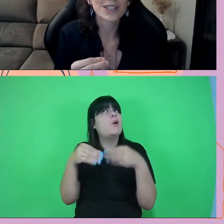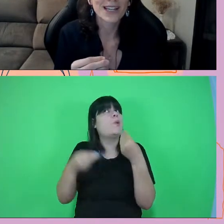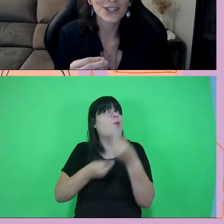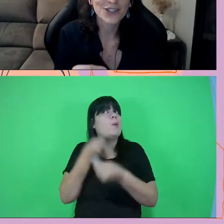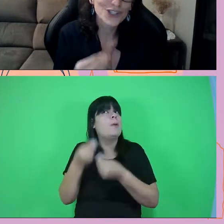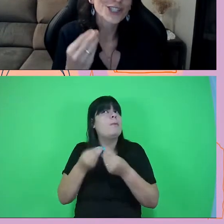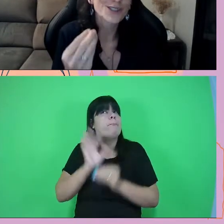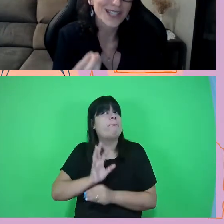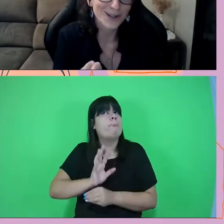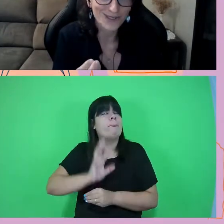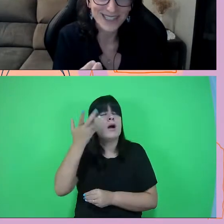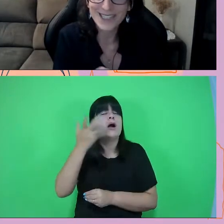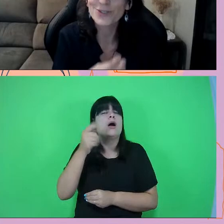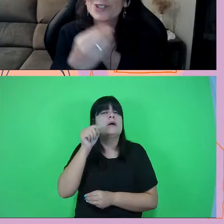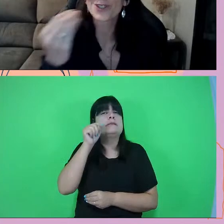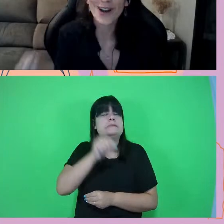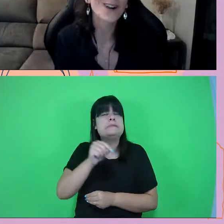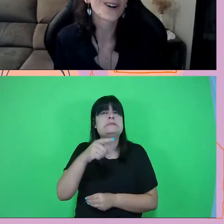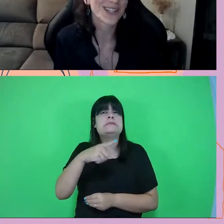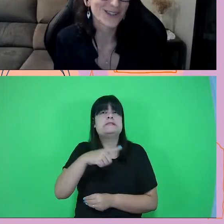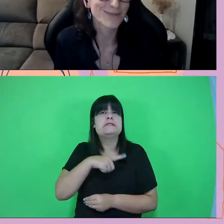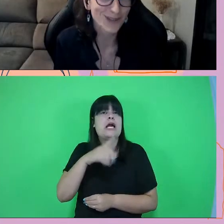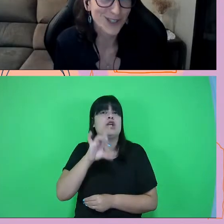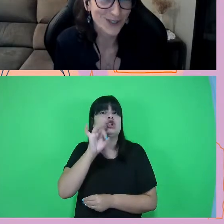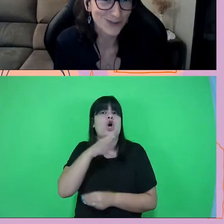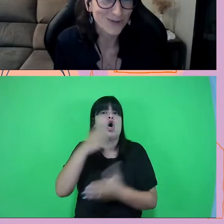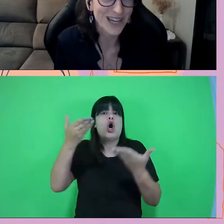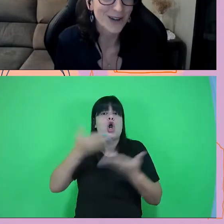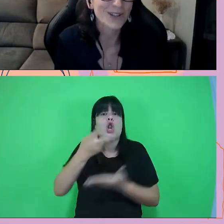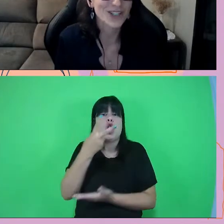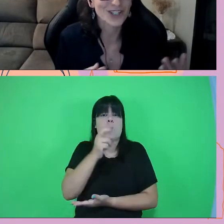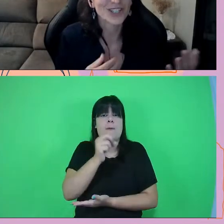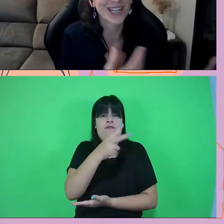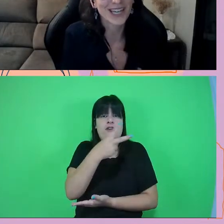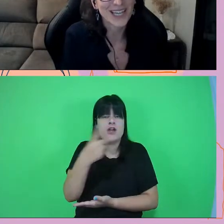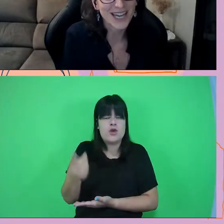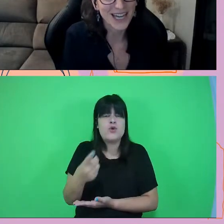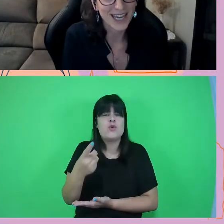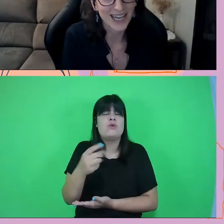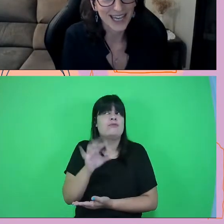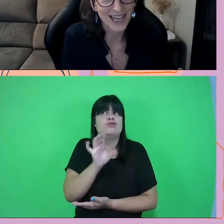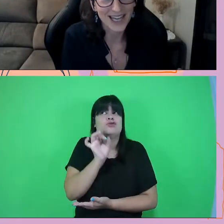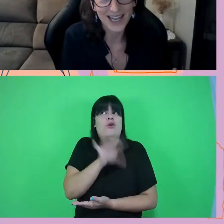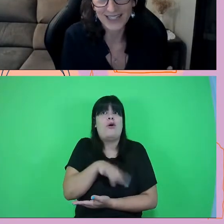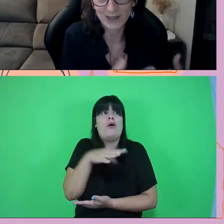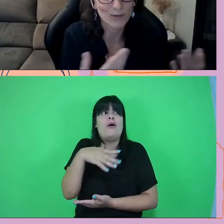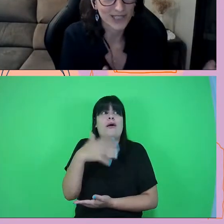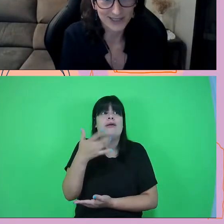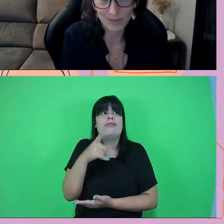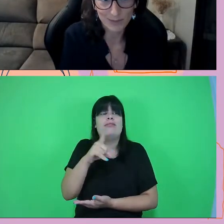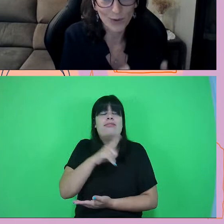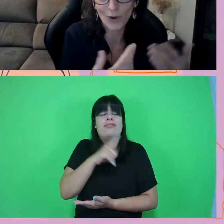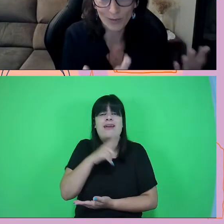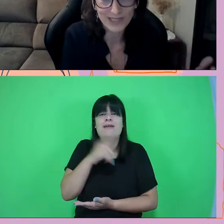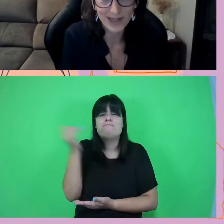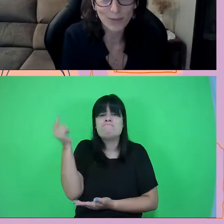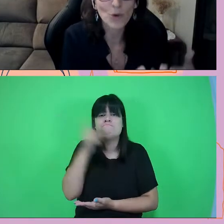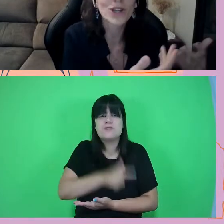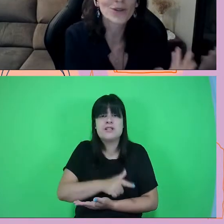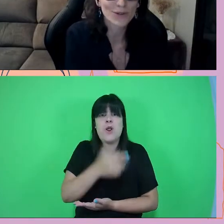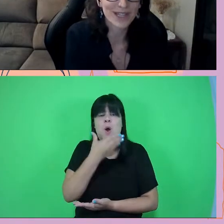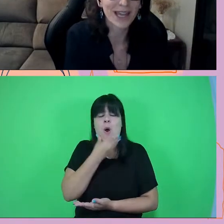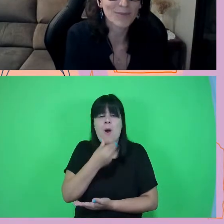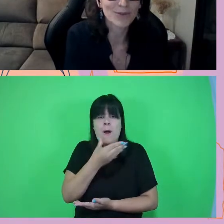fato disso ter acontecido só agora em 2021, né, quando a gente tem essa conquista por homens